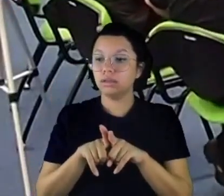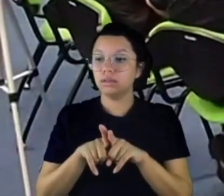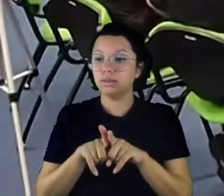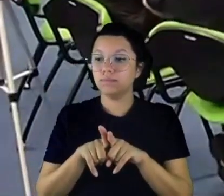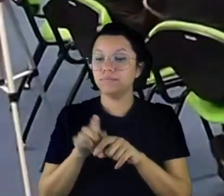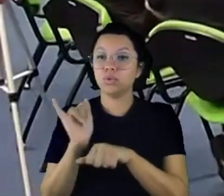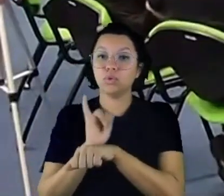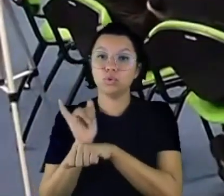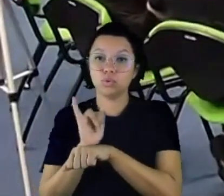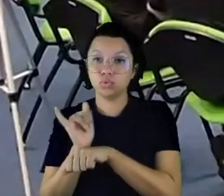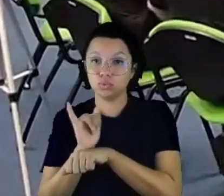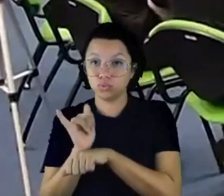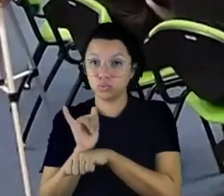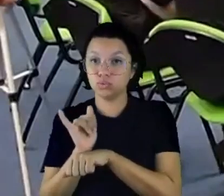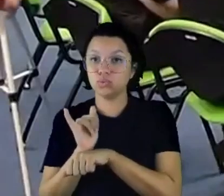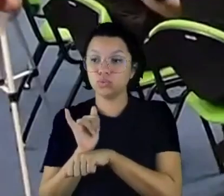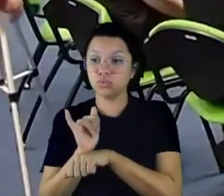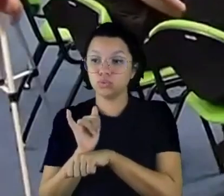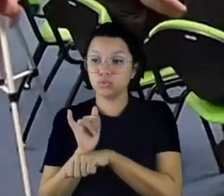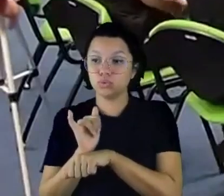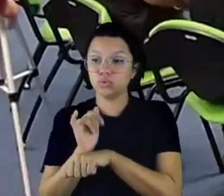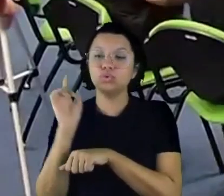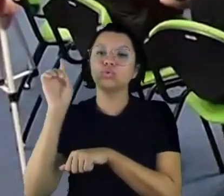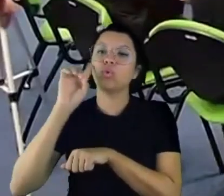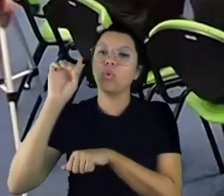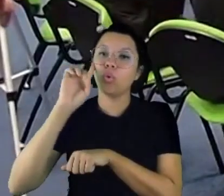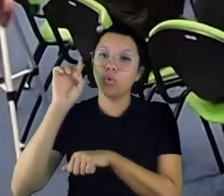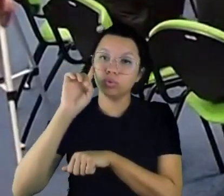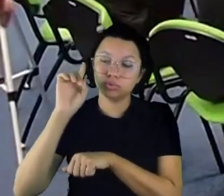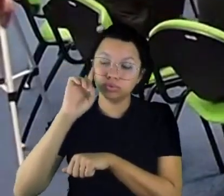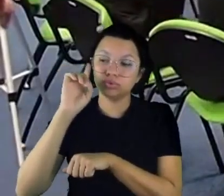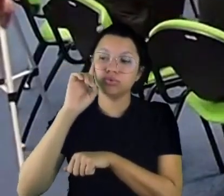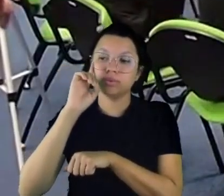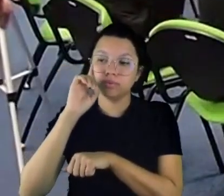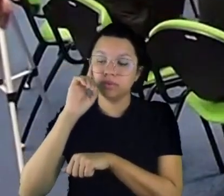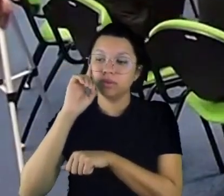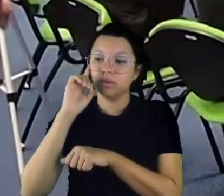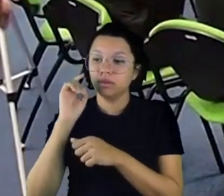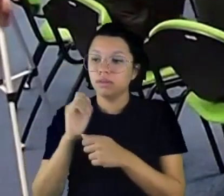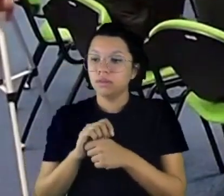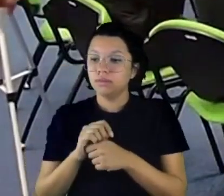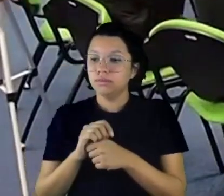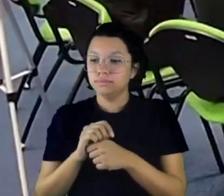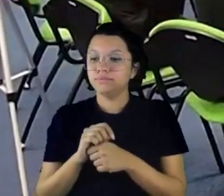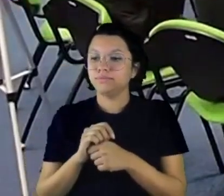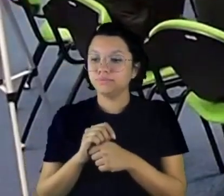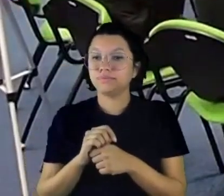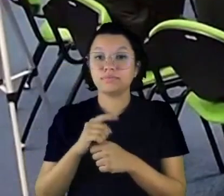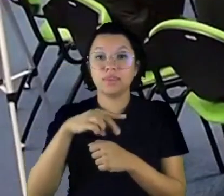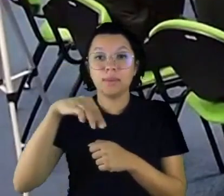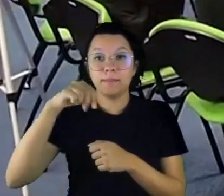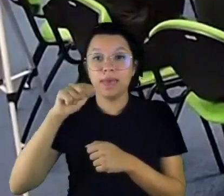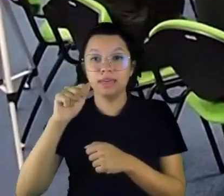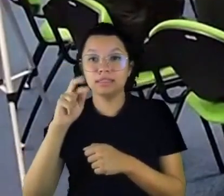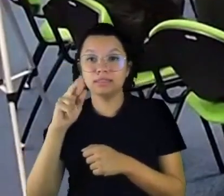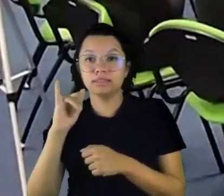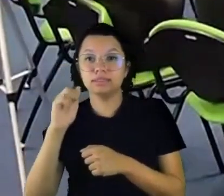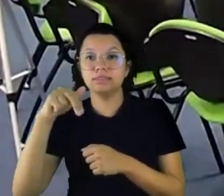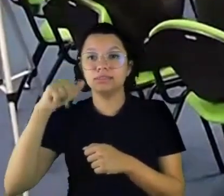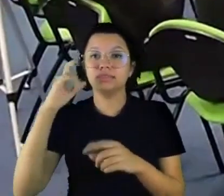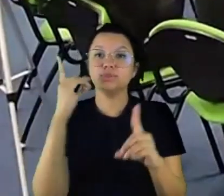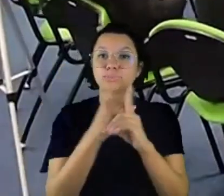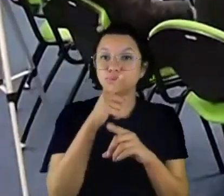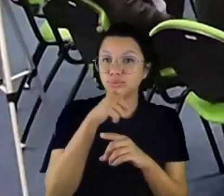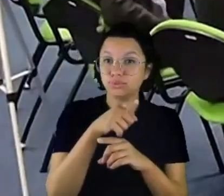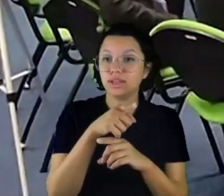YouTube. E ali diariamente, constantemente, hoje a Mariana deve ter me encontrado por lá, né, Mariana? Foi ele